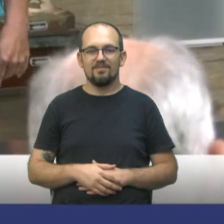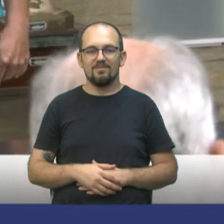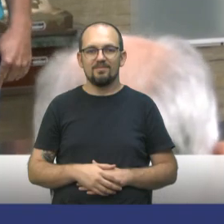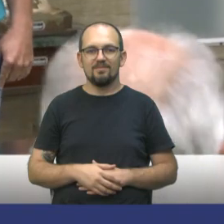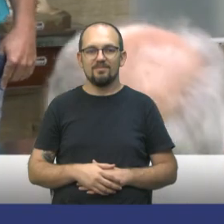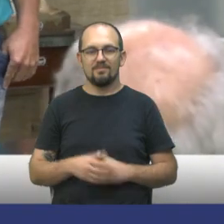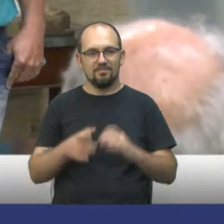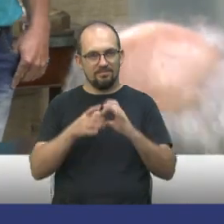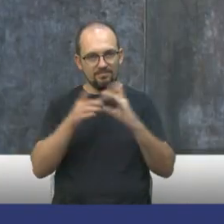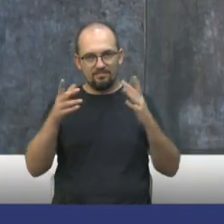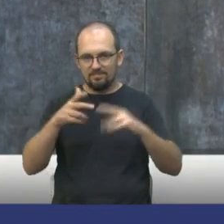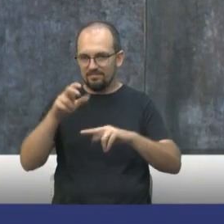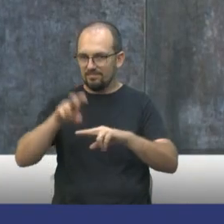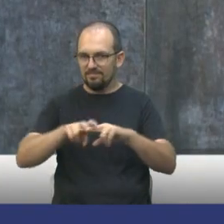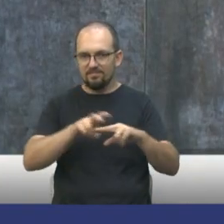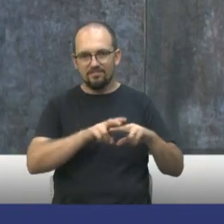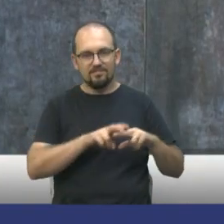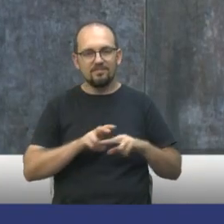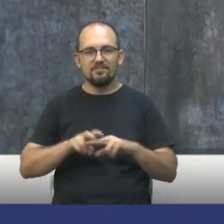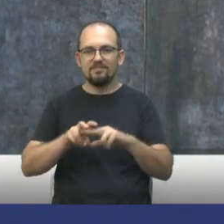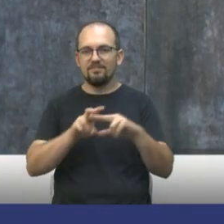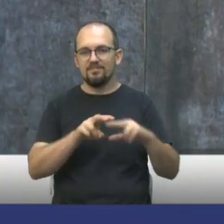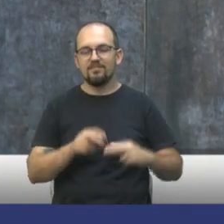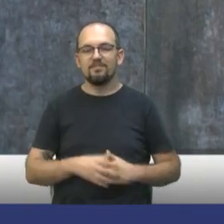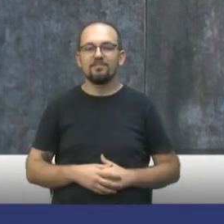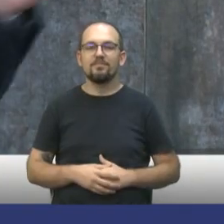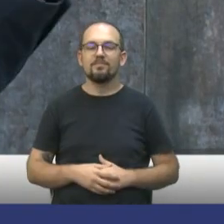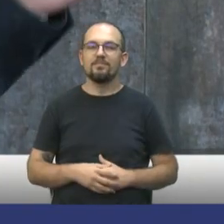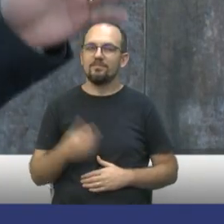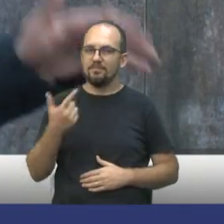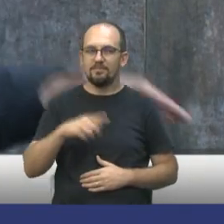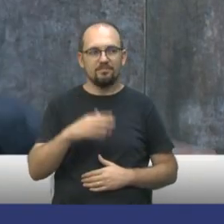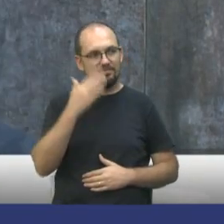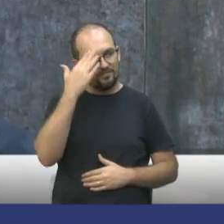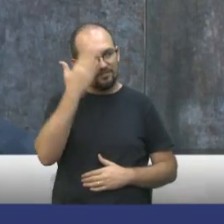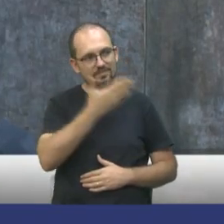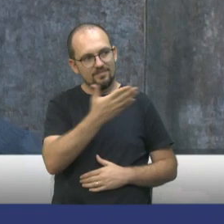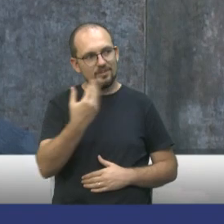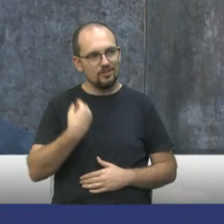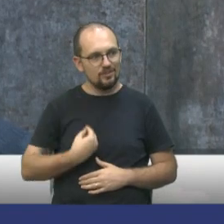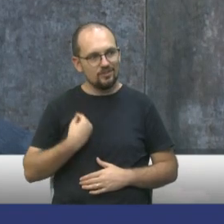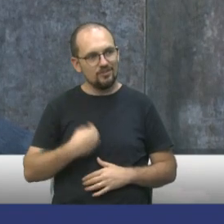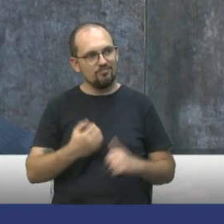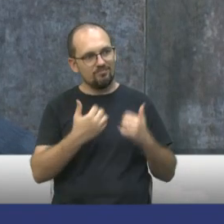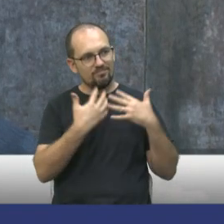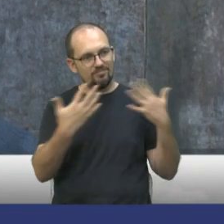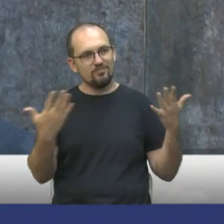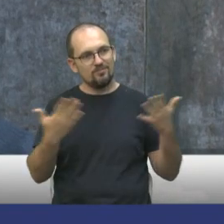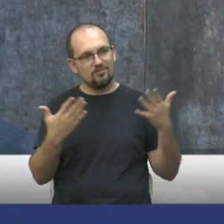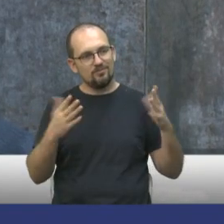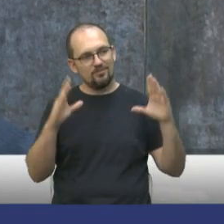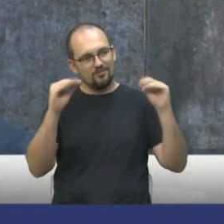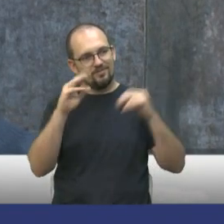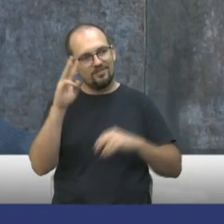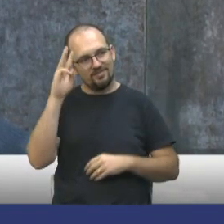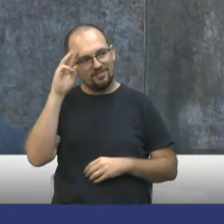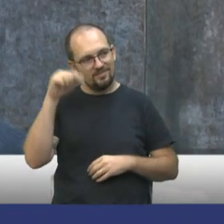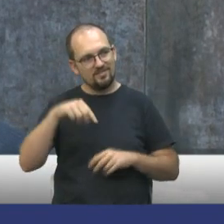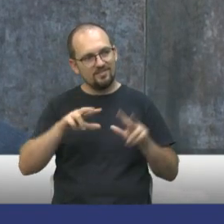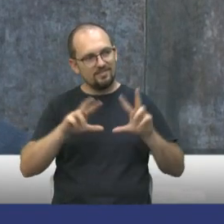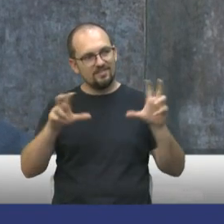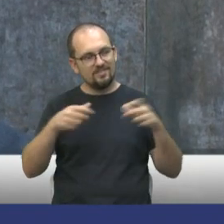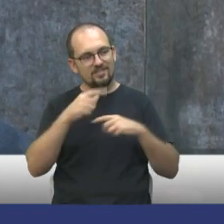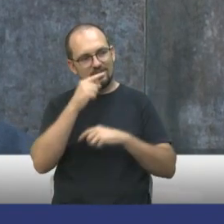Podem se sentar. Mais uma vez, nós agradecemos a presença de todo o público nesta ilustre noite de terça-feira aqui na Câmara